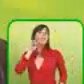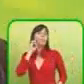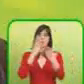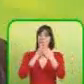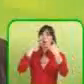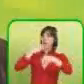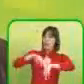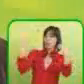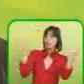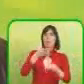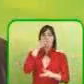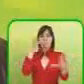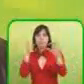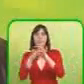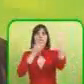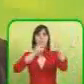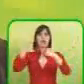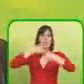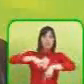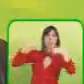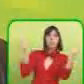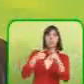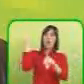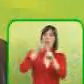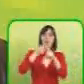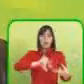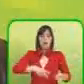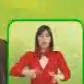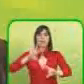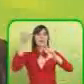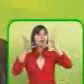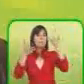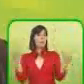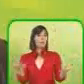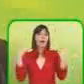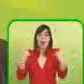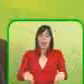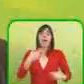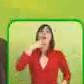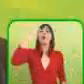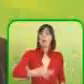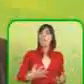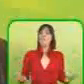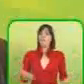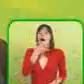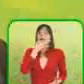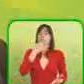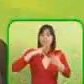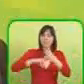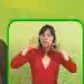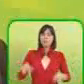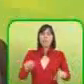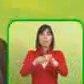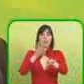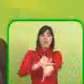da escola pública, pela ferrovia, pelos transportes públicos, pelo combate às alterações climáticas. Temos ainda a convicção de que só com verdadeiras